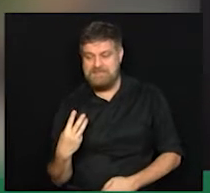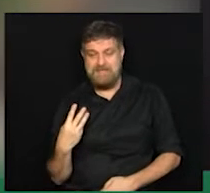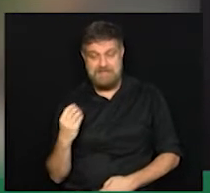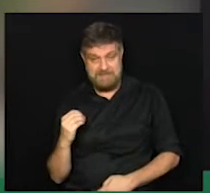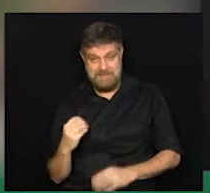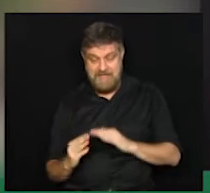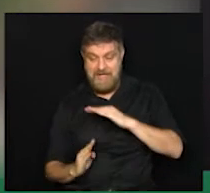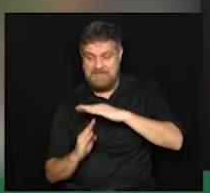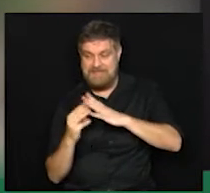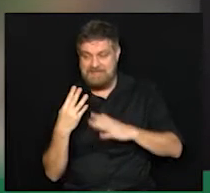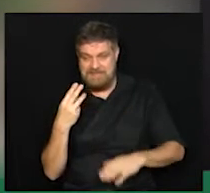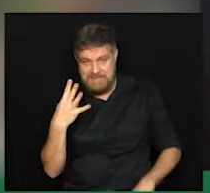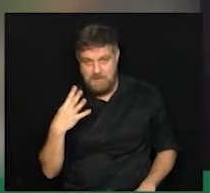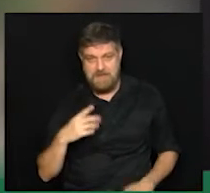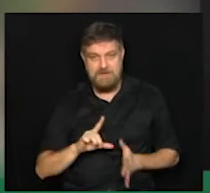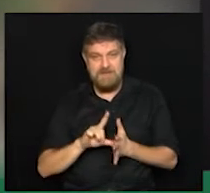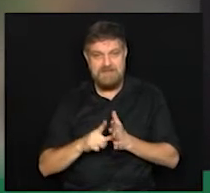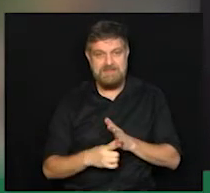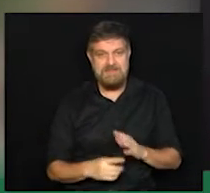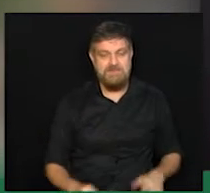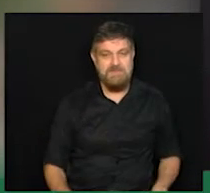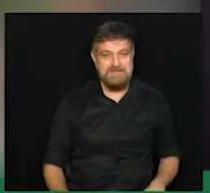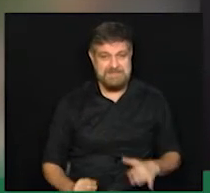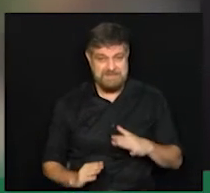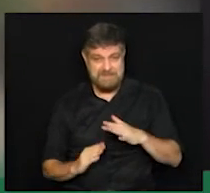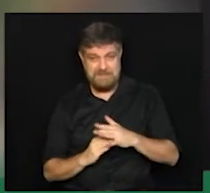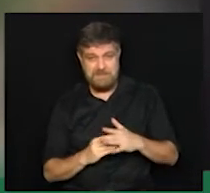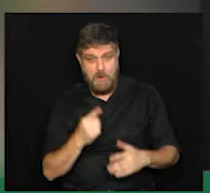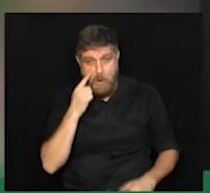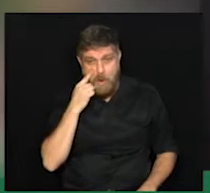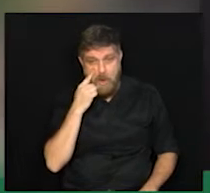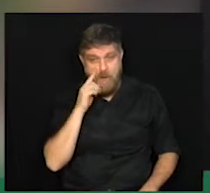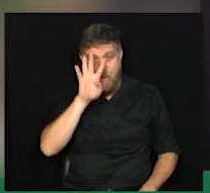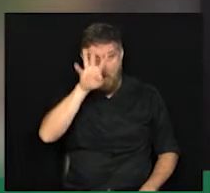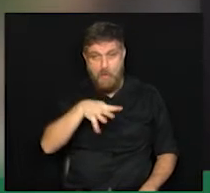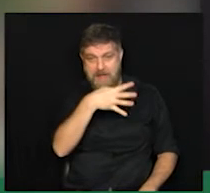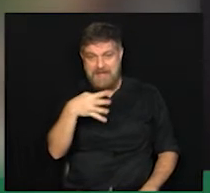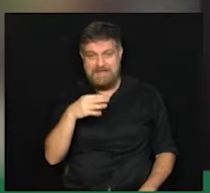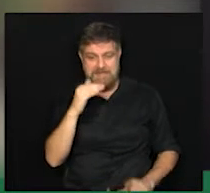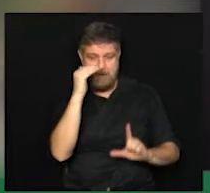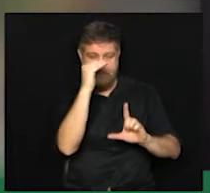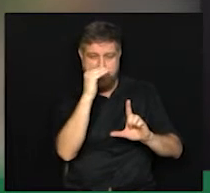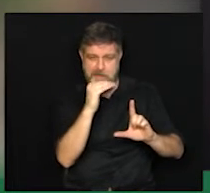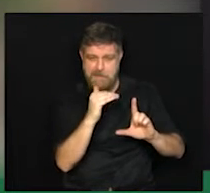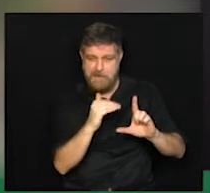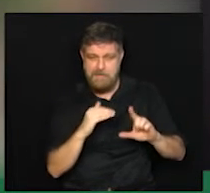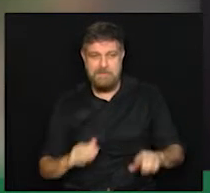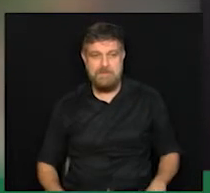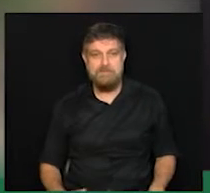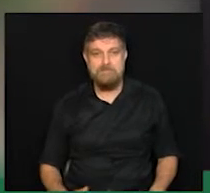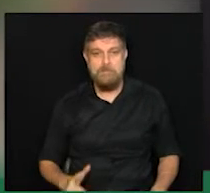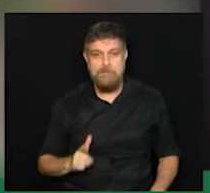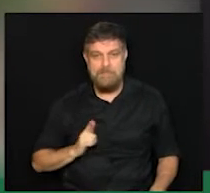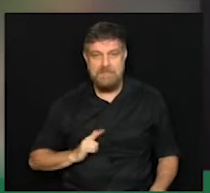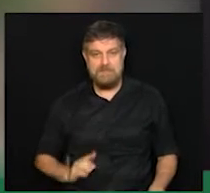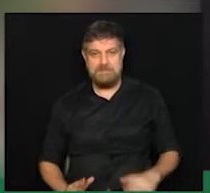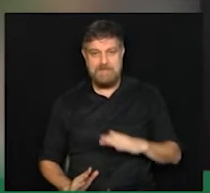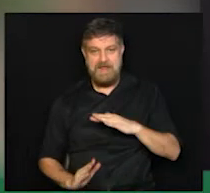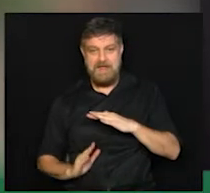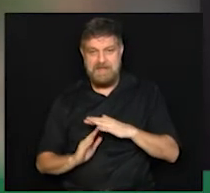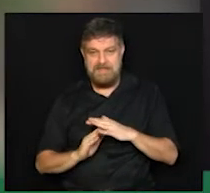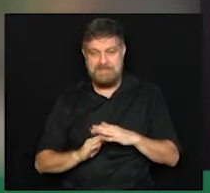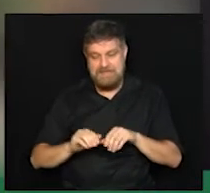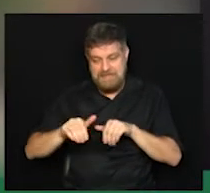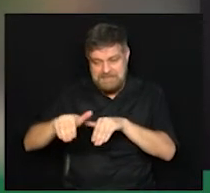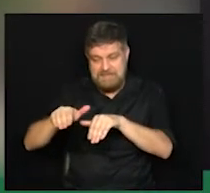anos, do dia 16 a 31 do 8, de 25 a 29 anos, e de 1 a 15, 18 a 24 anos, trazendo de novo o nosso